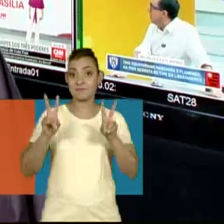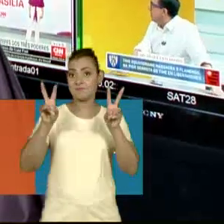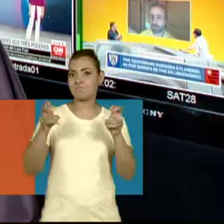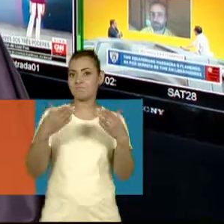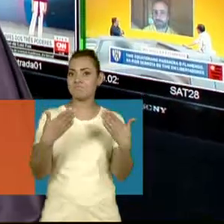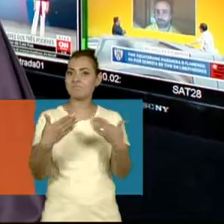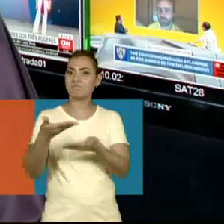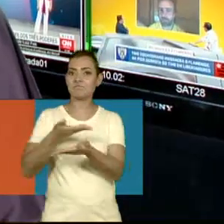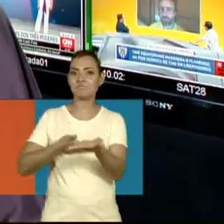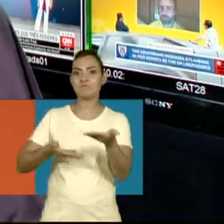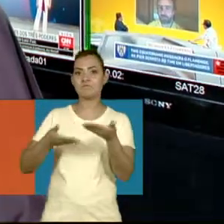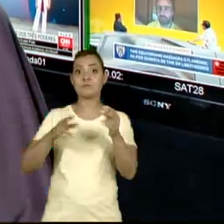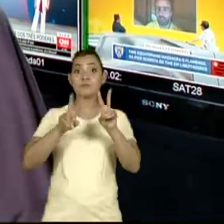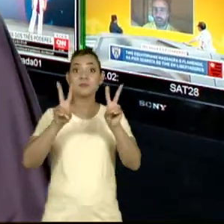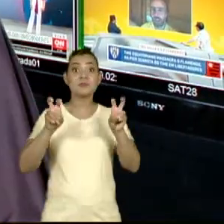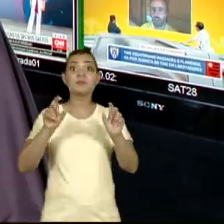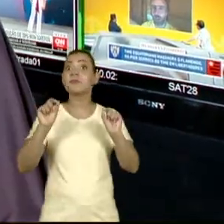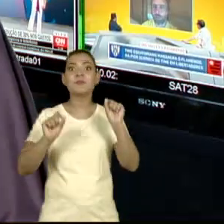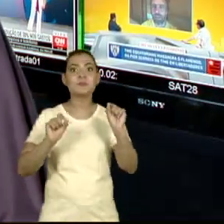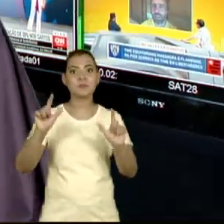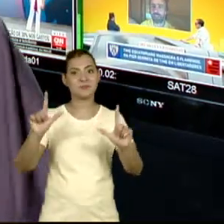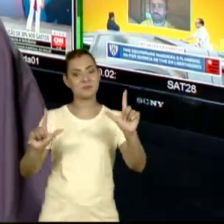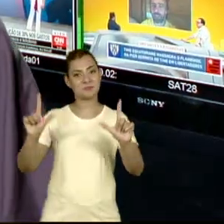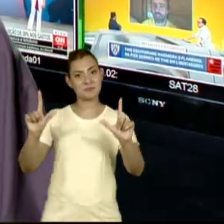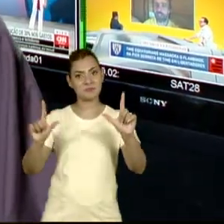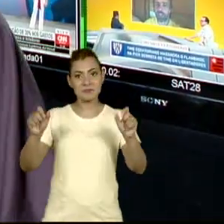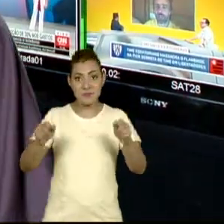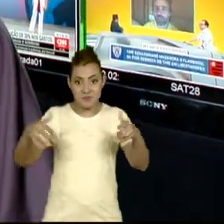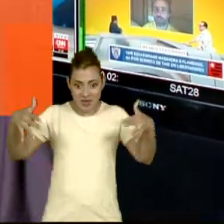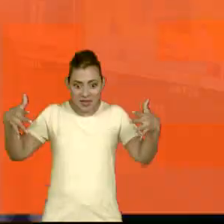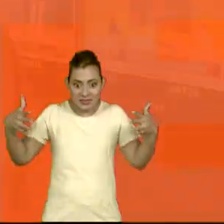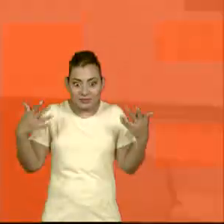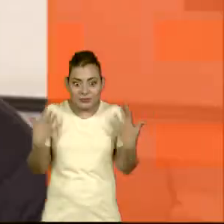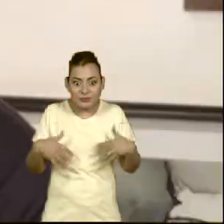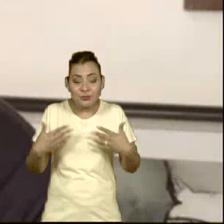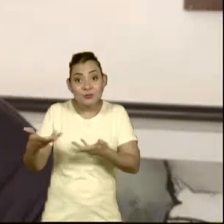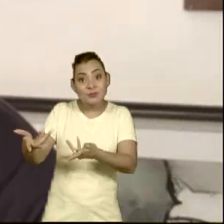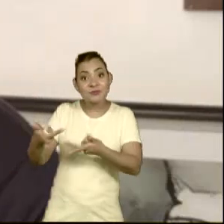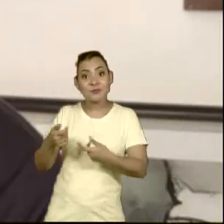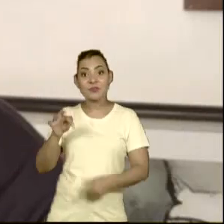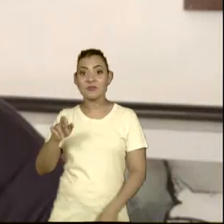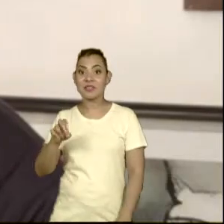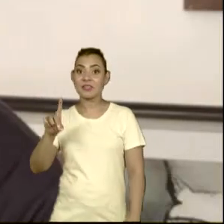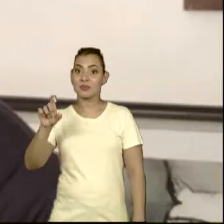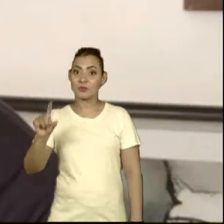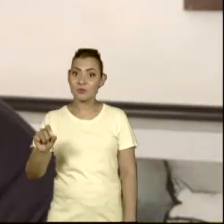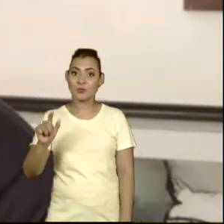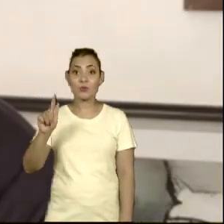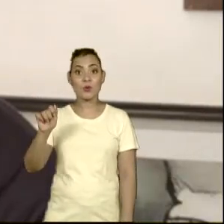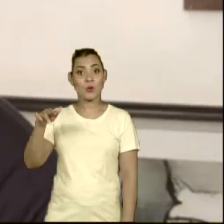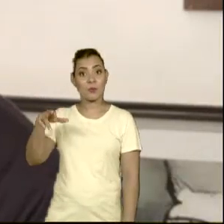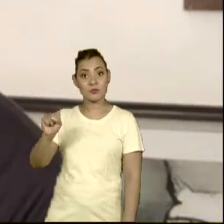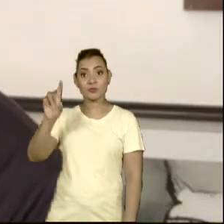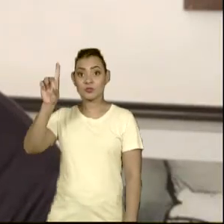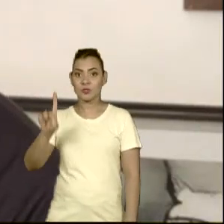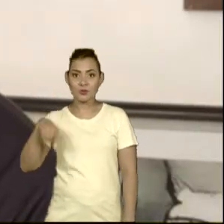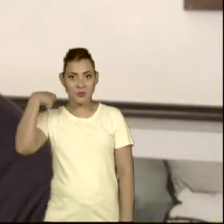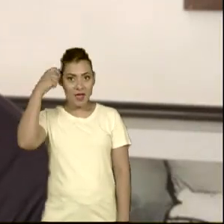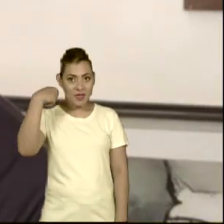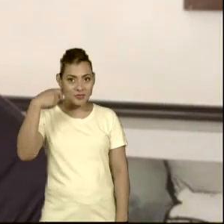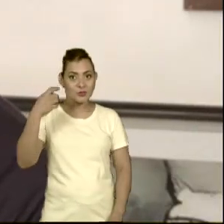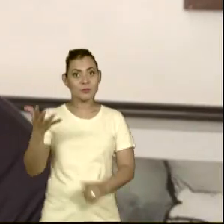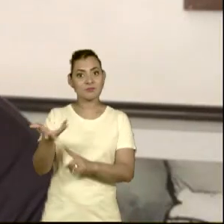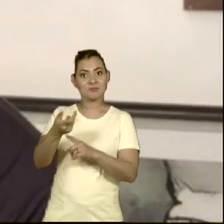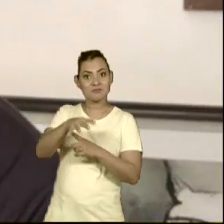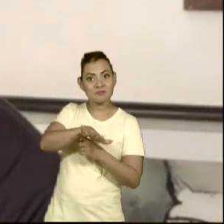um pouco mais sobre esse mundo mágico da televisão, nós convidamos Fernando Gomes, diretor, ator e